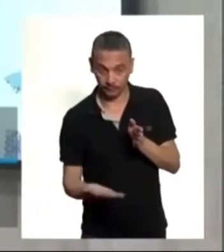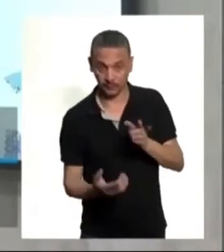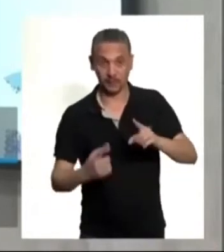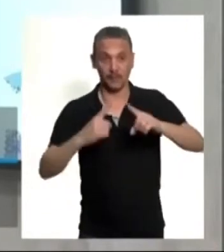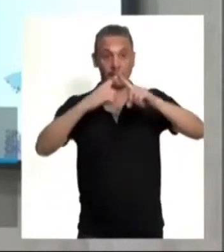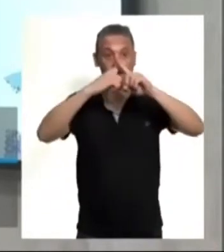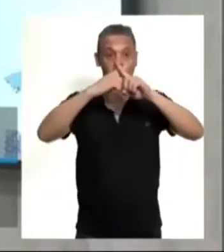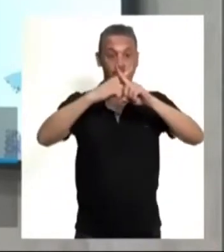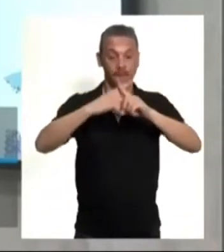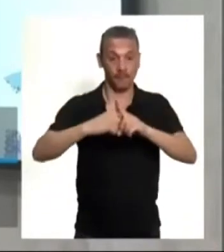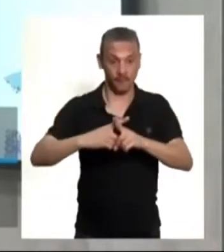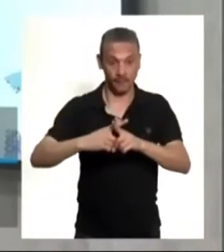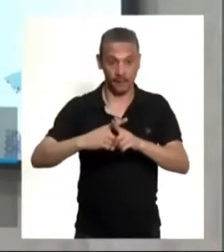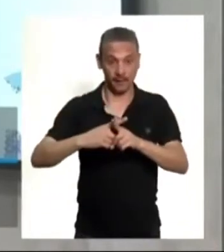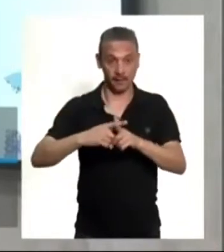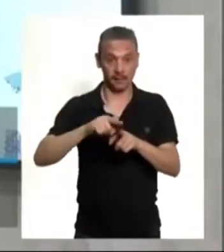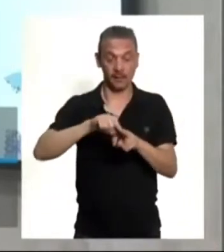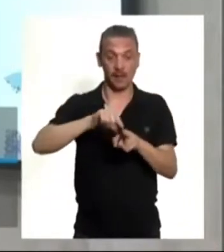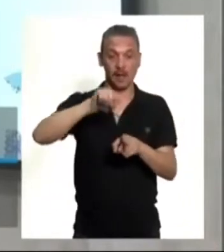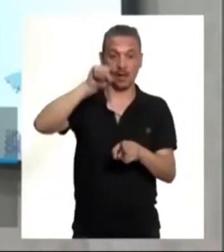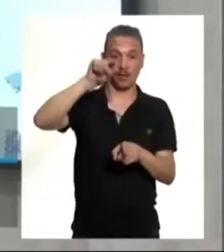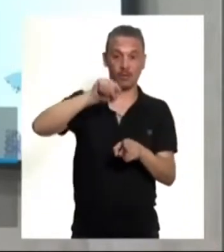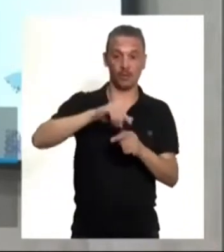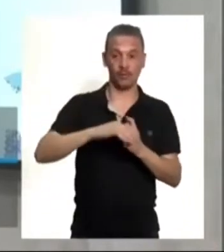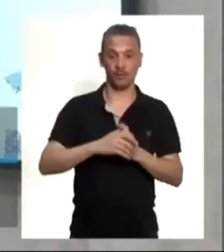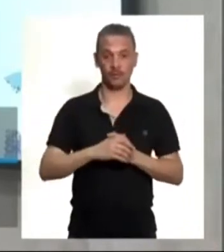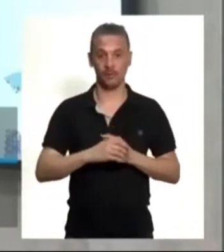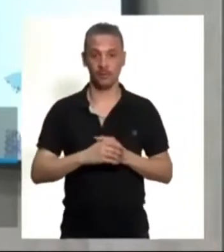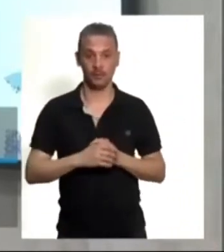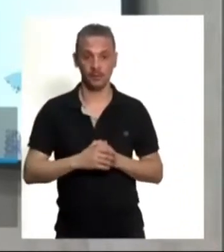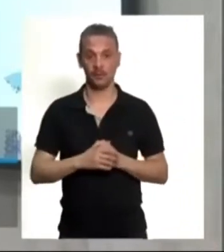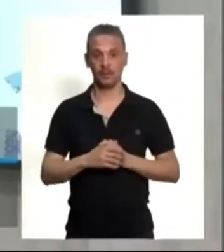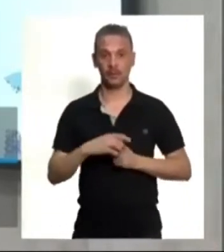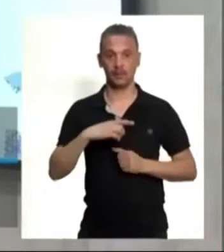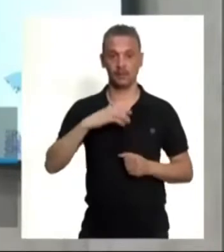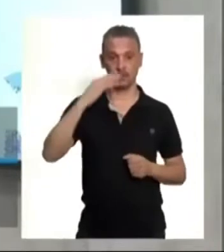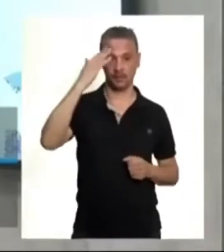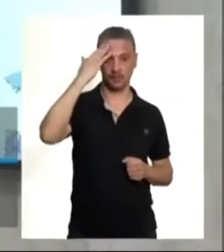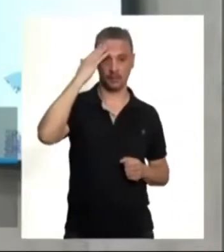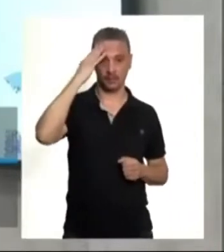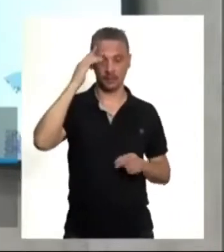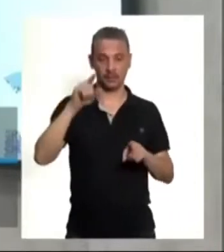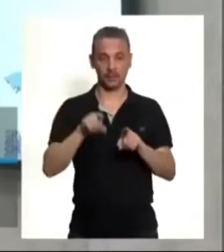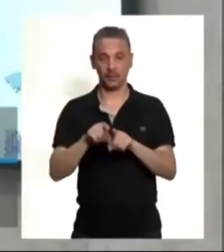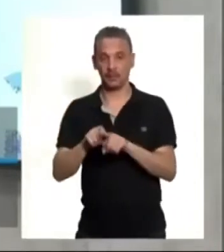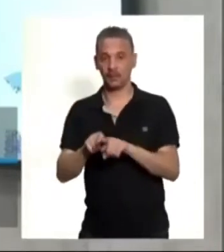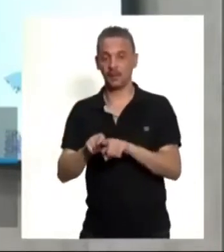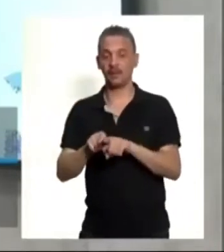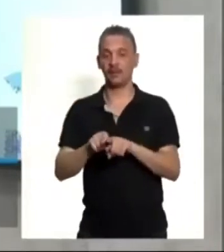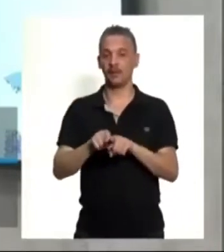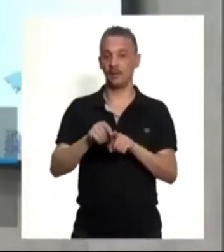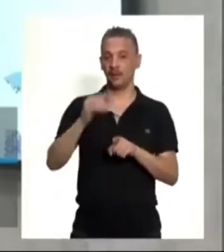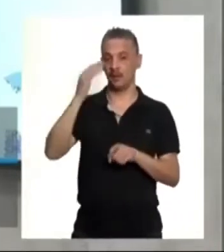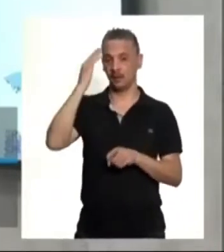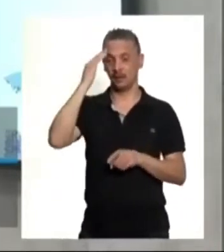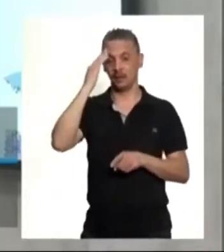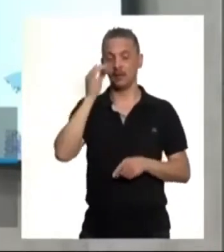equilátero, multiplicado pela altura da caixa. Tudo bem? Esse é o volume. Pensa na piscina lá do clube que você